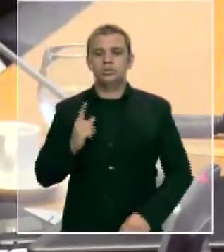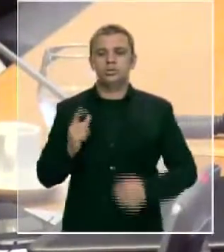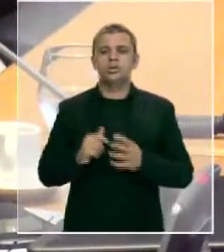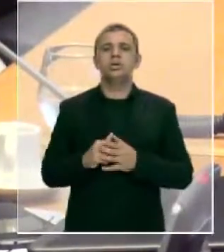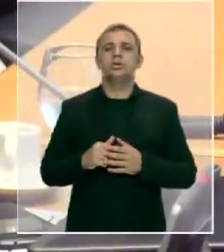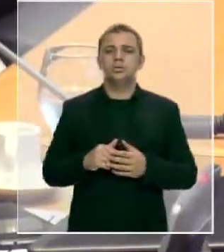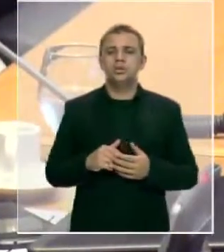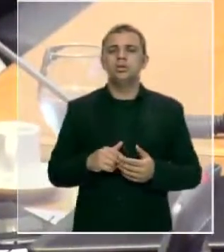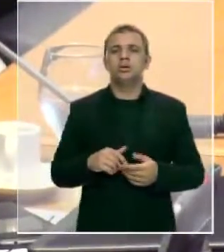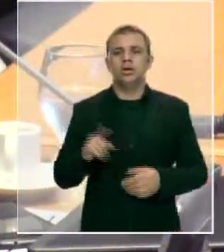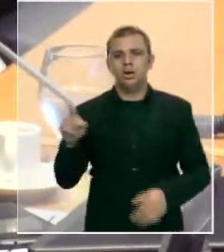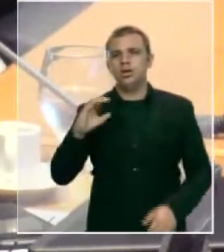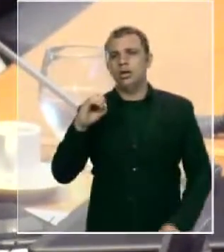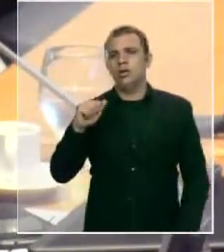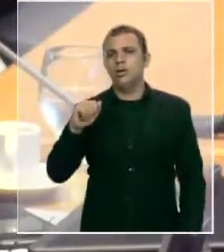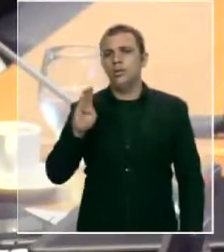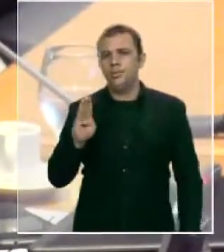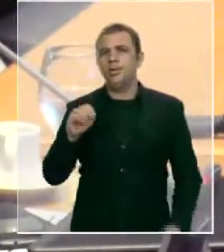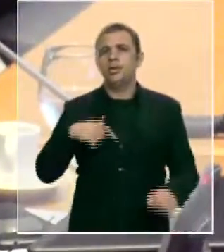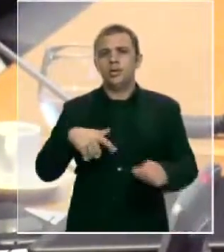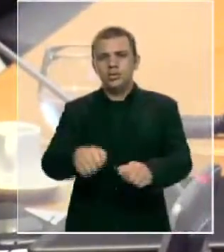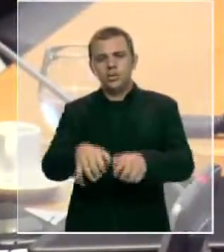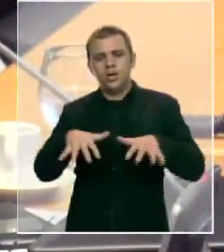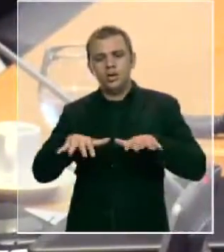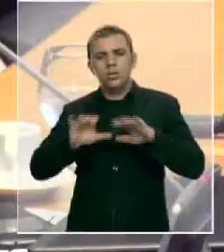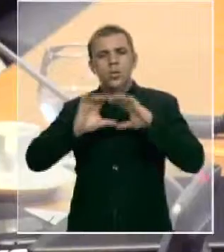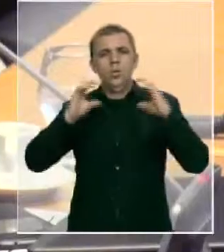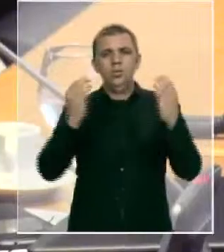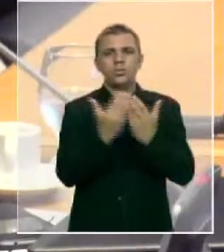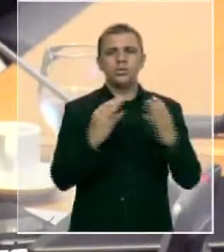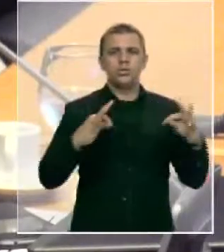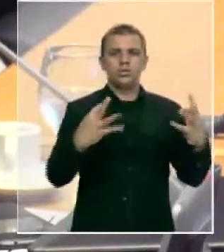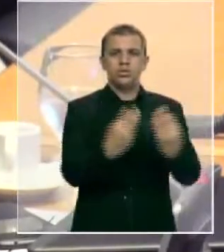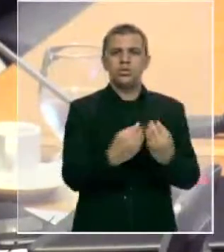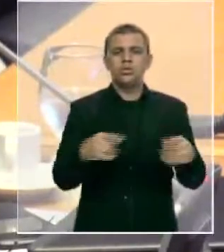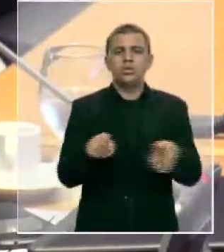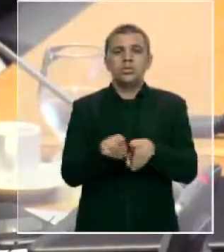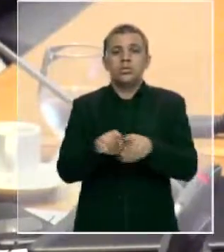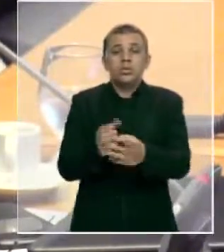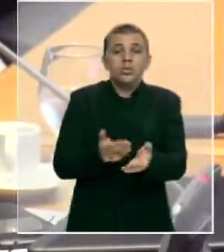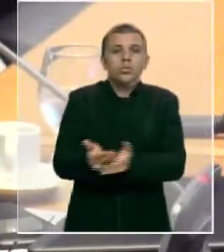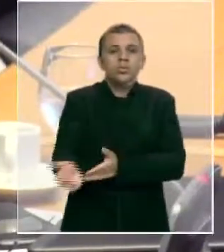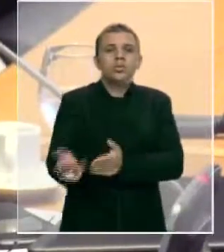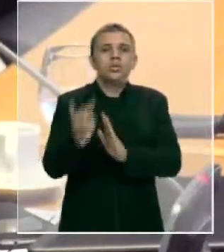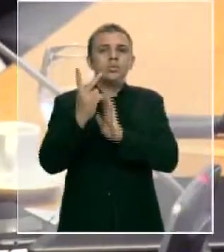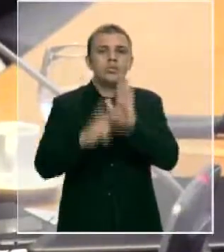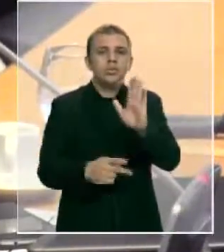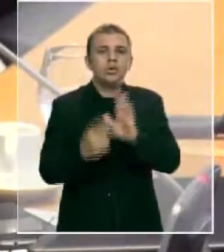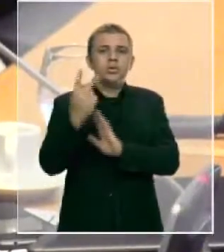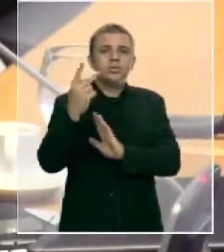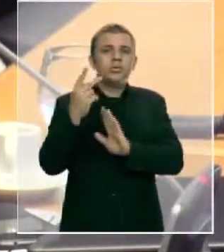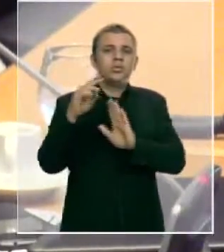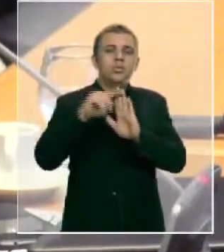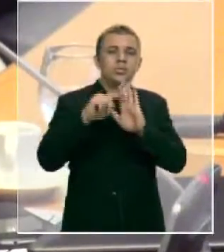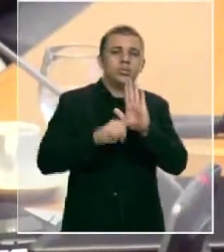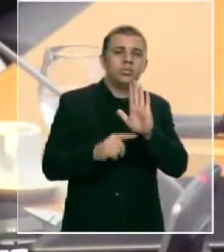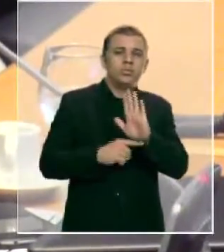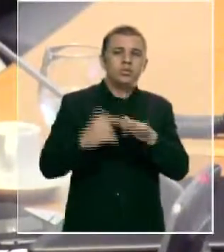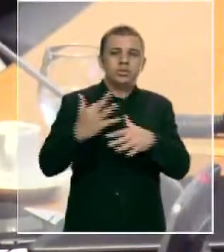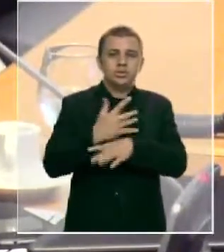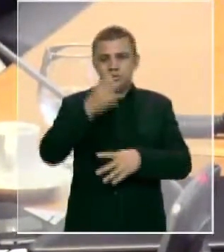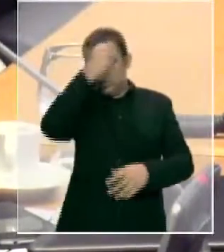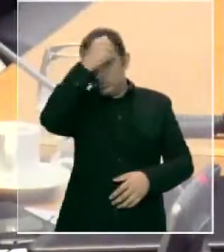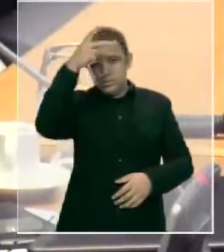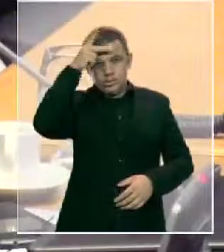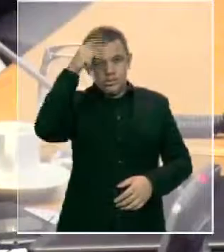a comunidade, né? Inclusive quando foi iniciar o Plano Municipal de Saneamento Básico que a Prefeitura